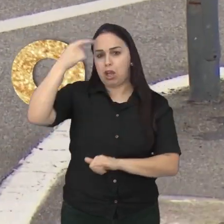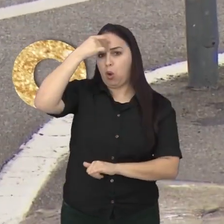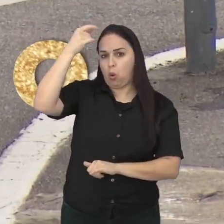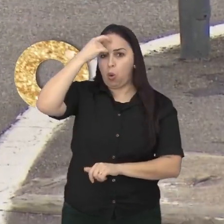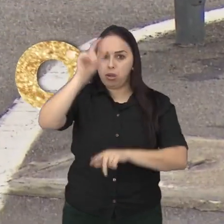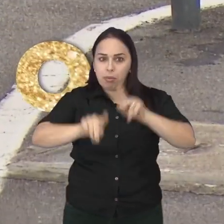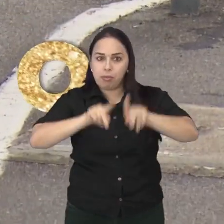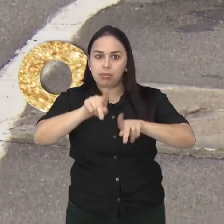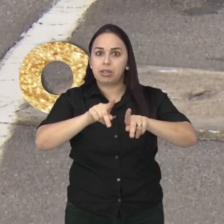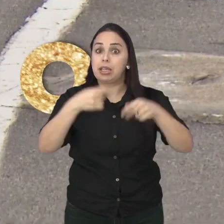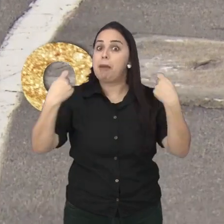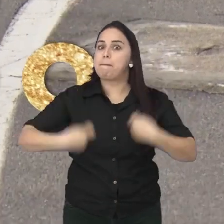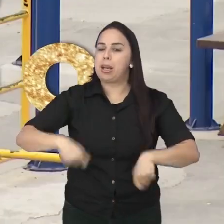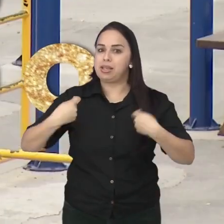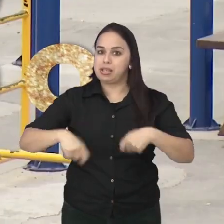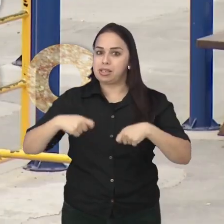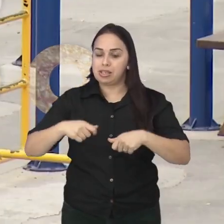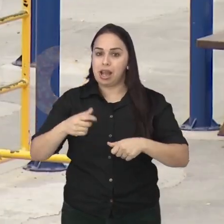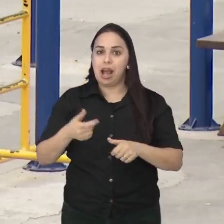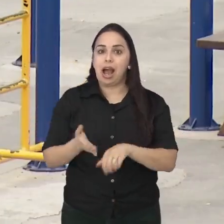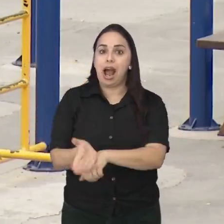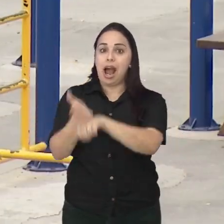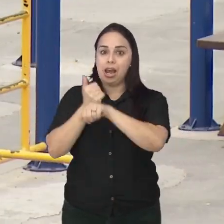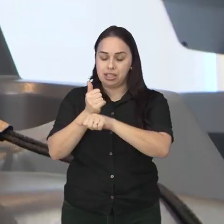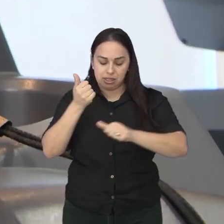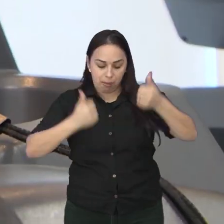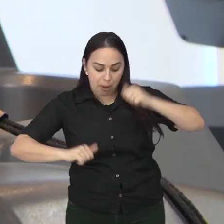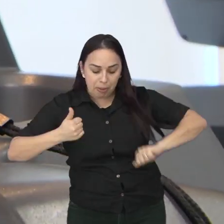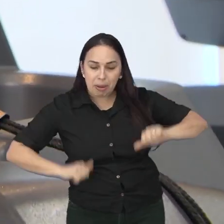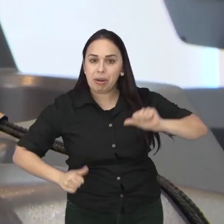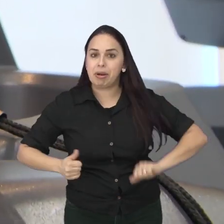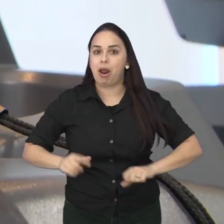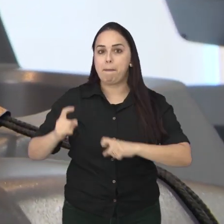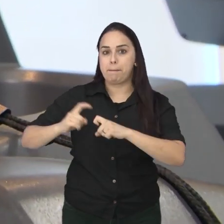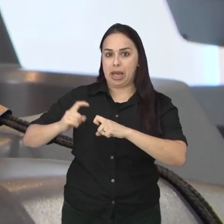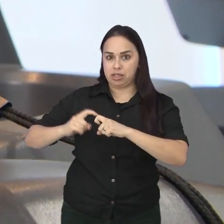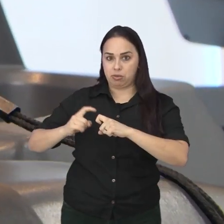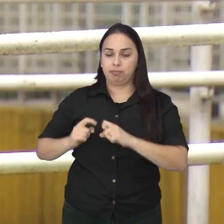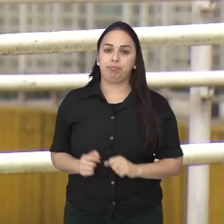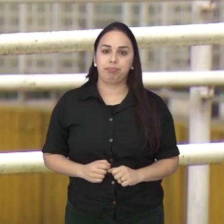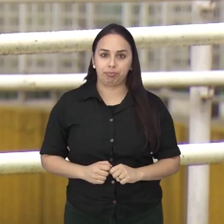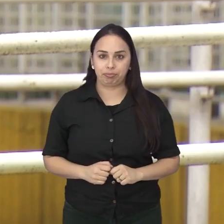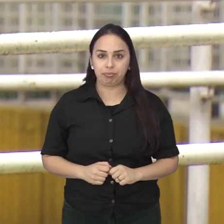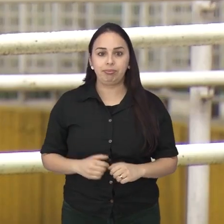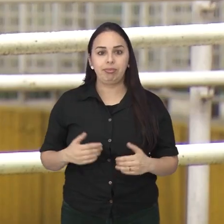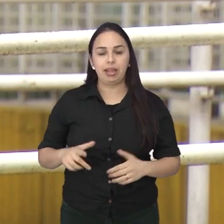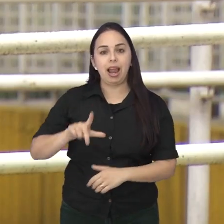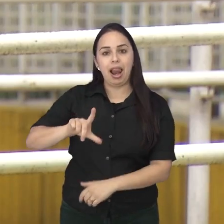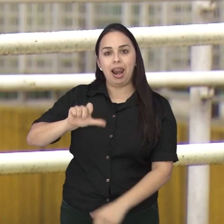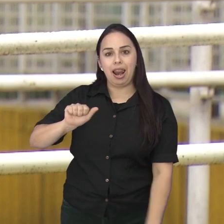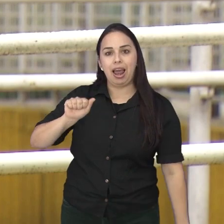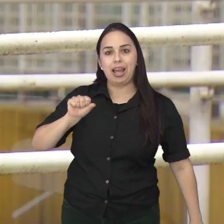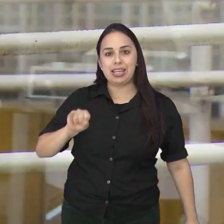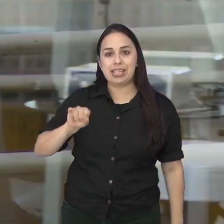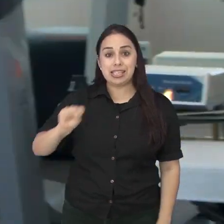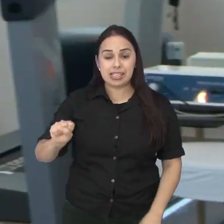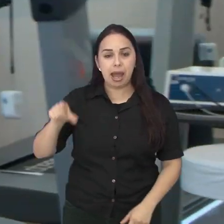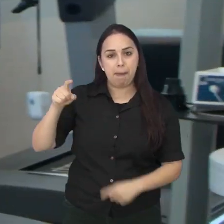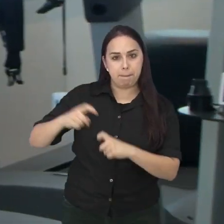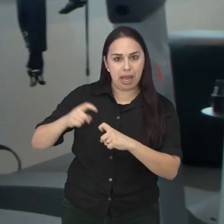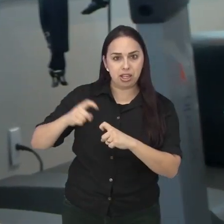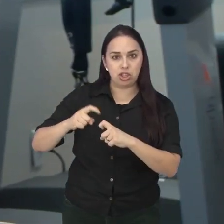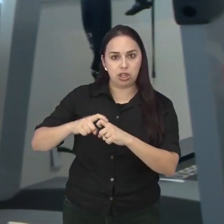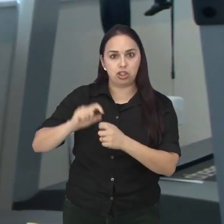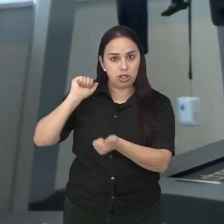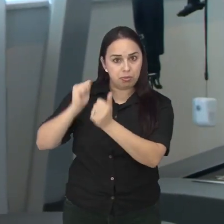visa conscientizar a população sobre a necessidade de avaliação médica antes de qualquer atividade física. A Laís é